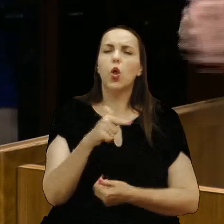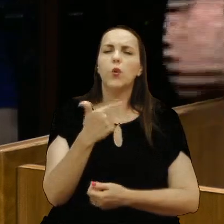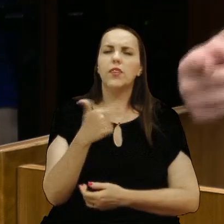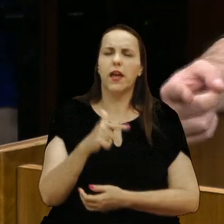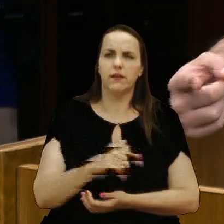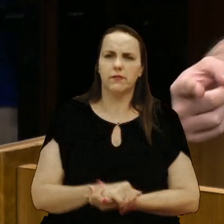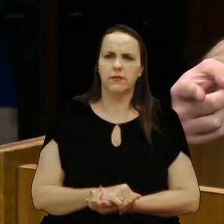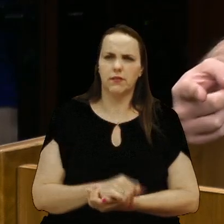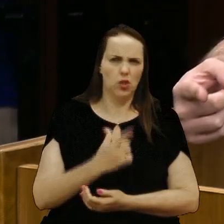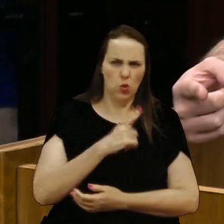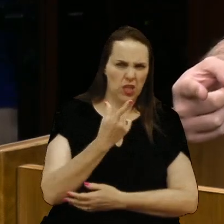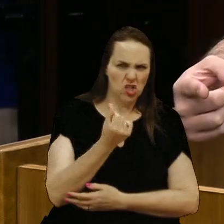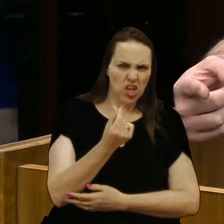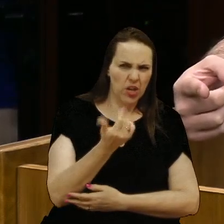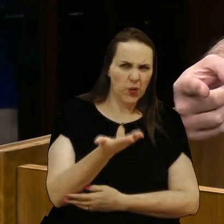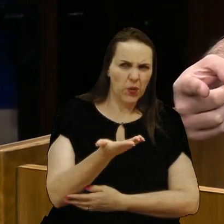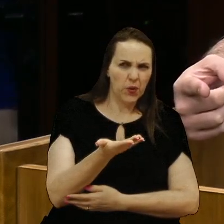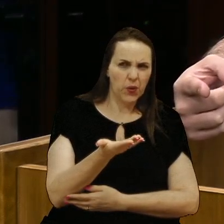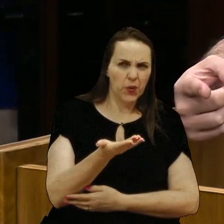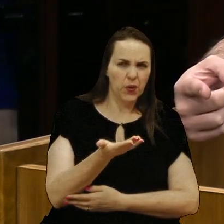Não tem dinheiro.